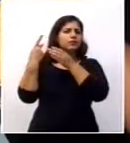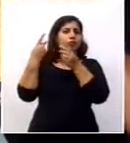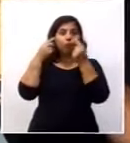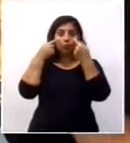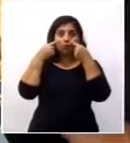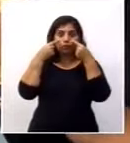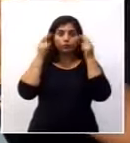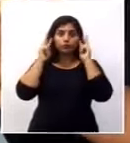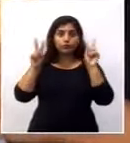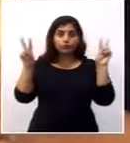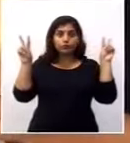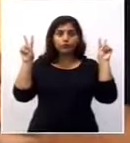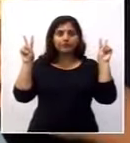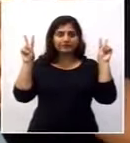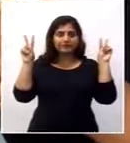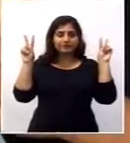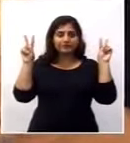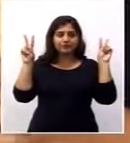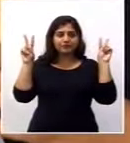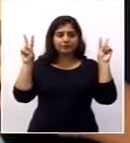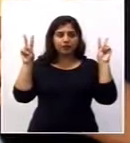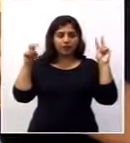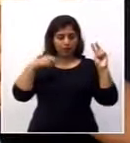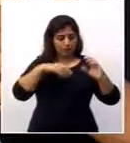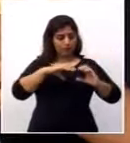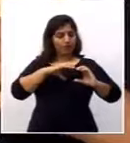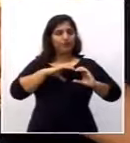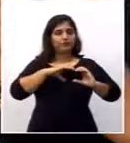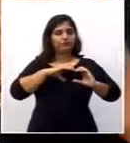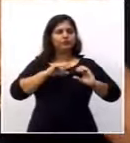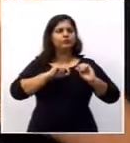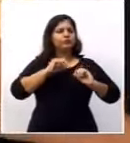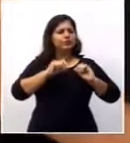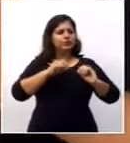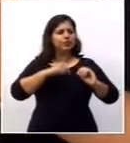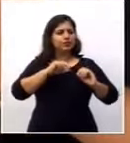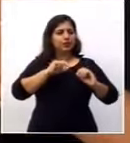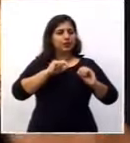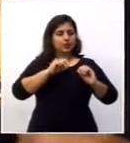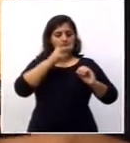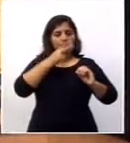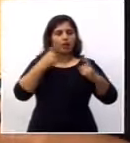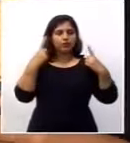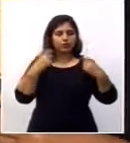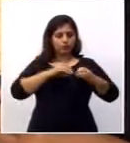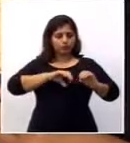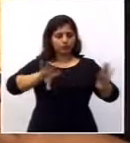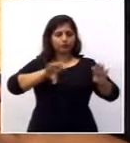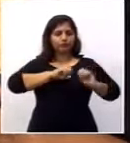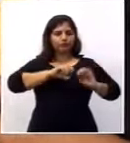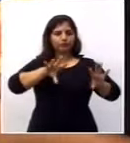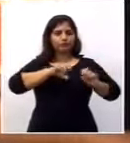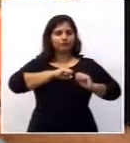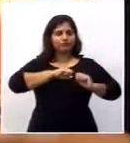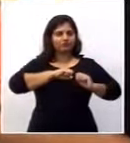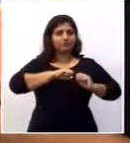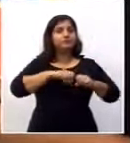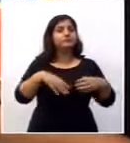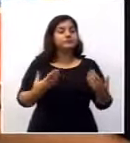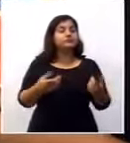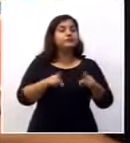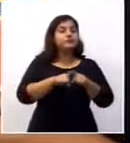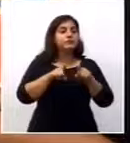olhos. Aqui onde ele tem o coração, ele está trazendo algo que representa os ouvidos. Também